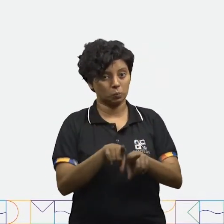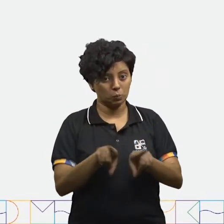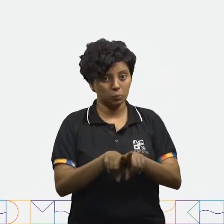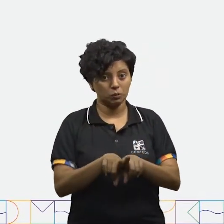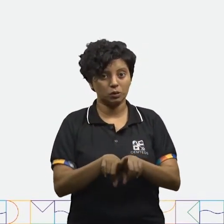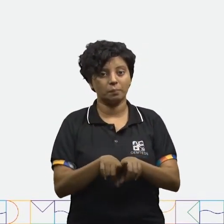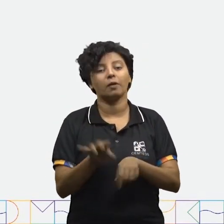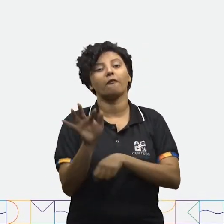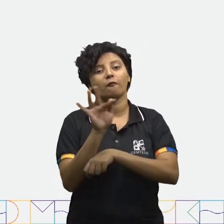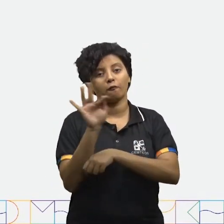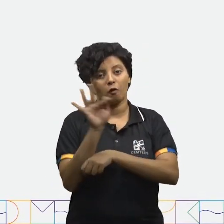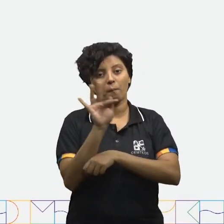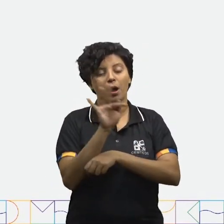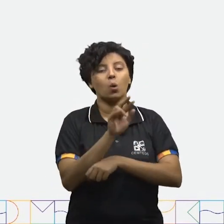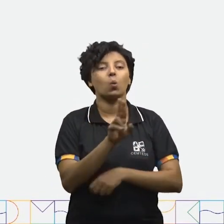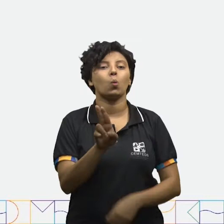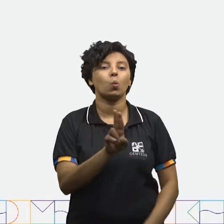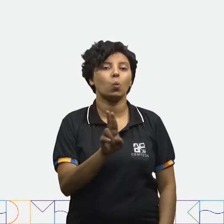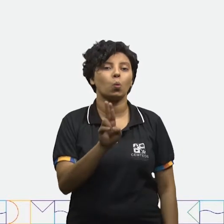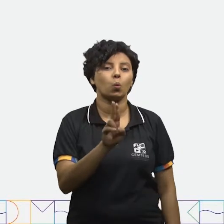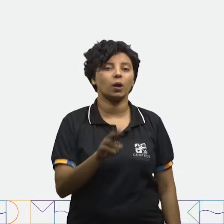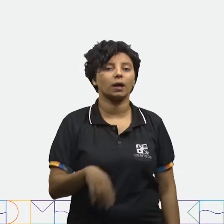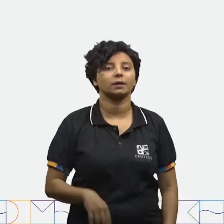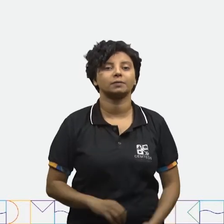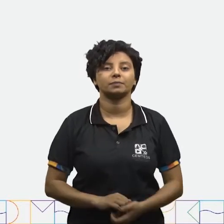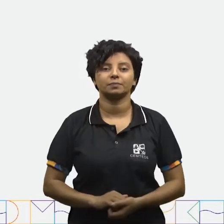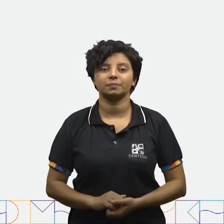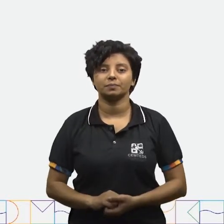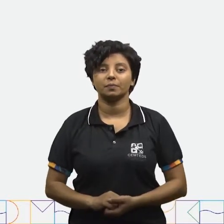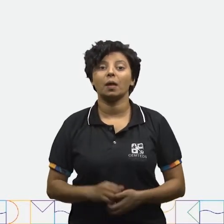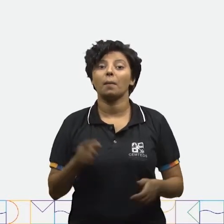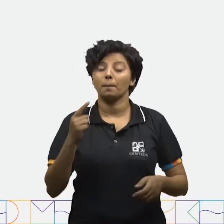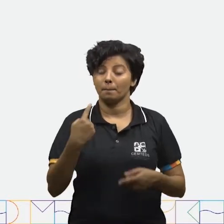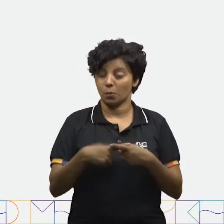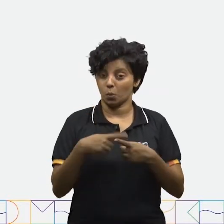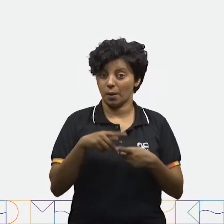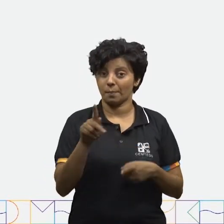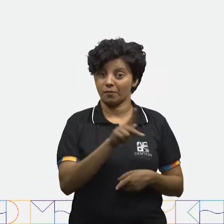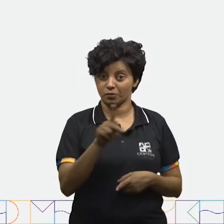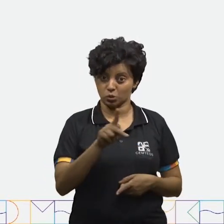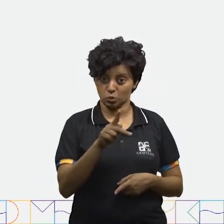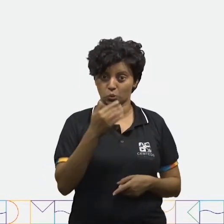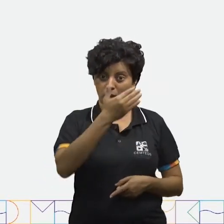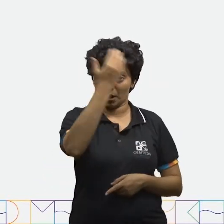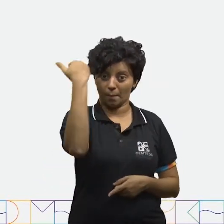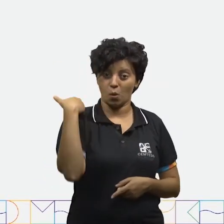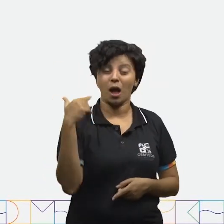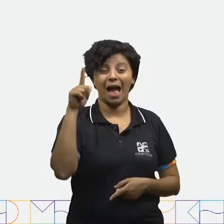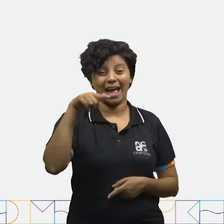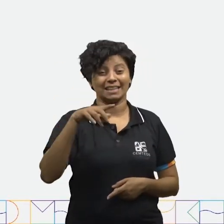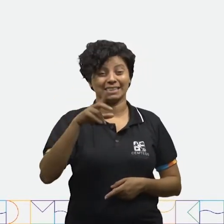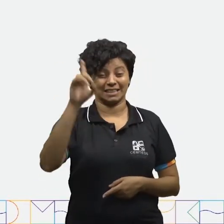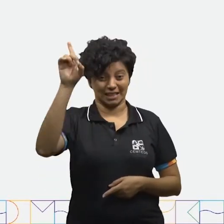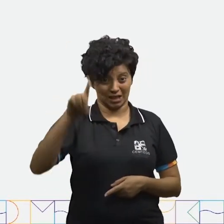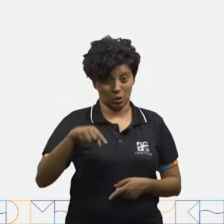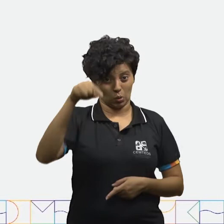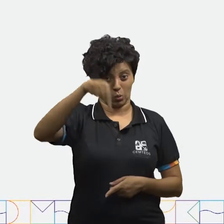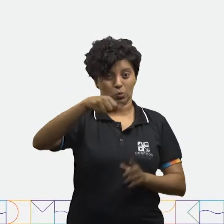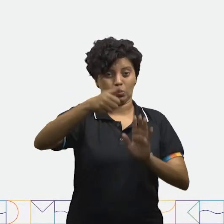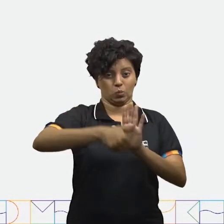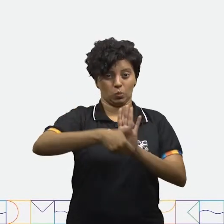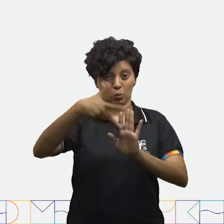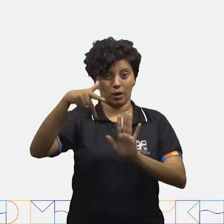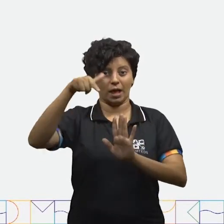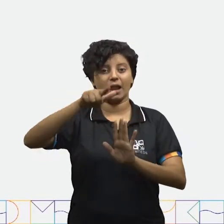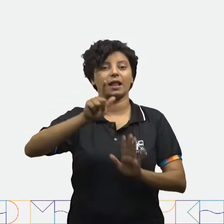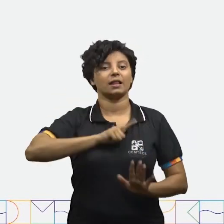percebeu? Eu usei senhora. Isso aconteceu porque a professora Mônica é a diretora do nosso centro de mídias. Isso